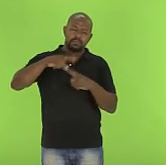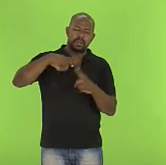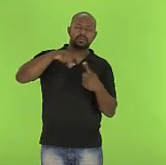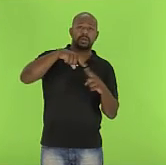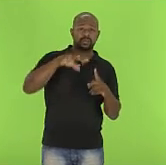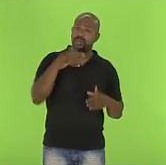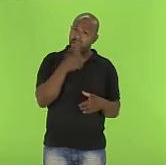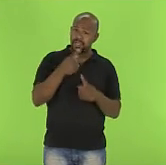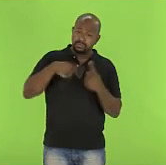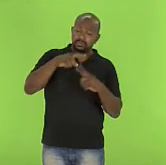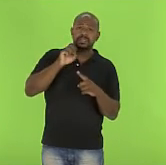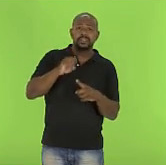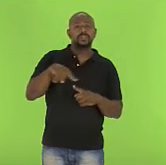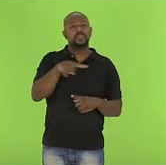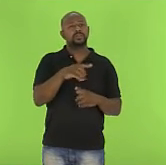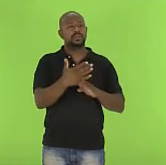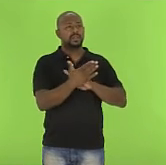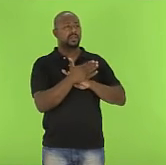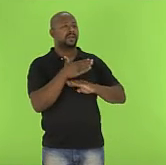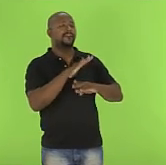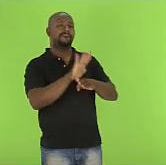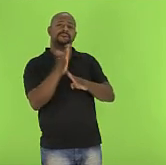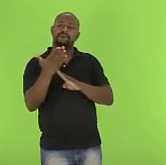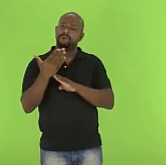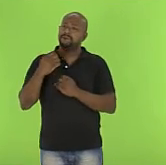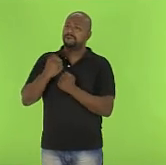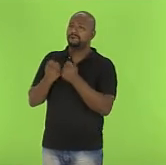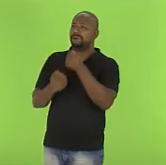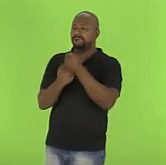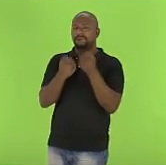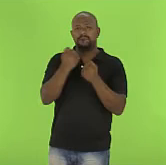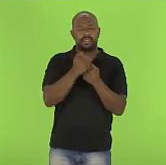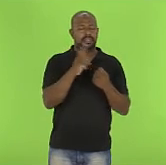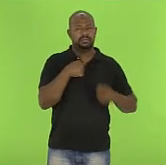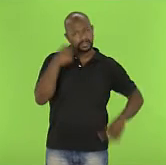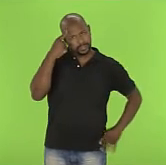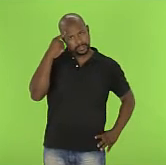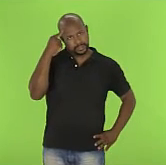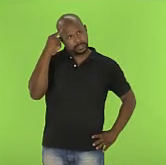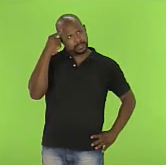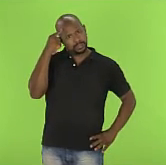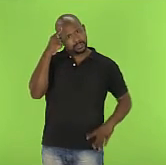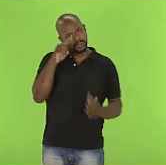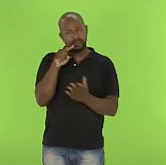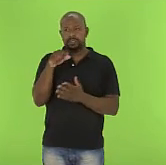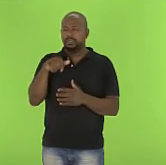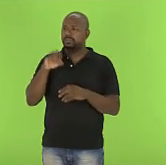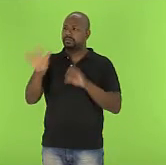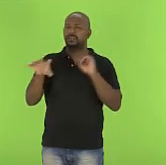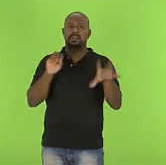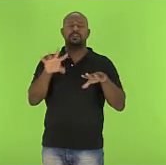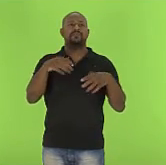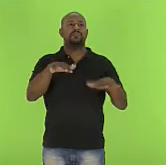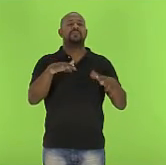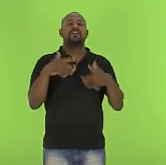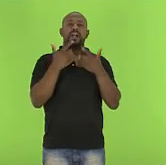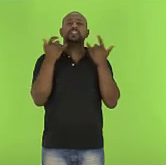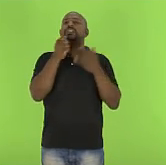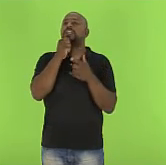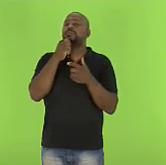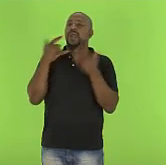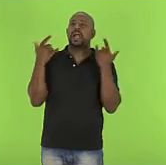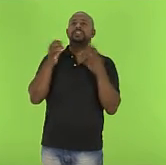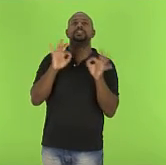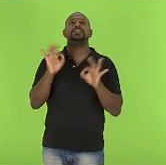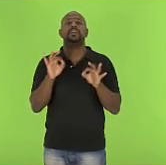girar. A economia só vai girar quando a gente começar a se ajudar, e não numa psicopatia louca de mandar todo mundo para a rua, andar